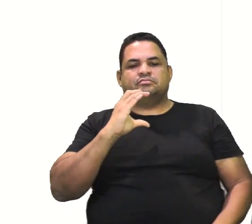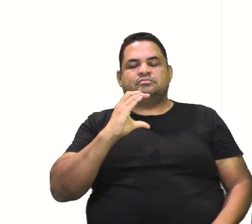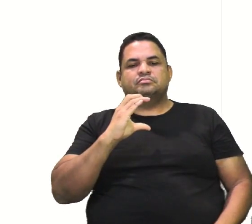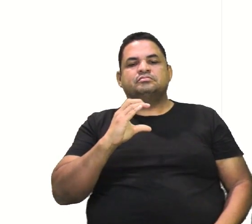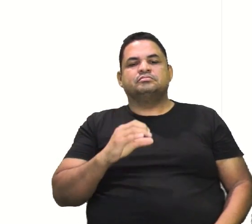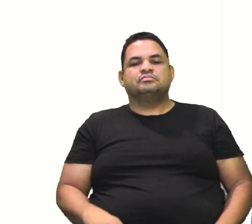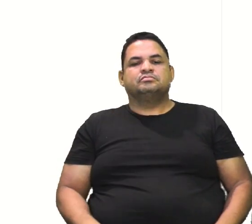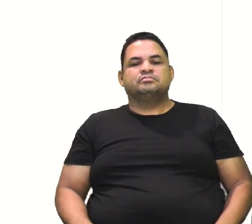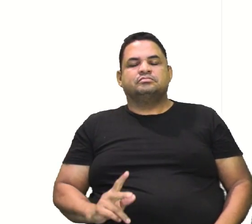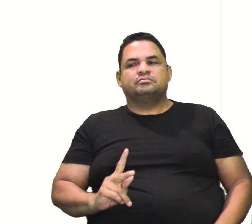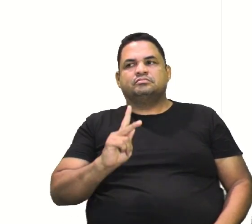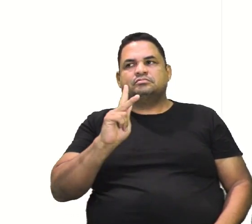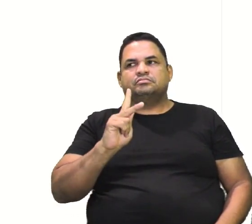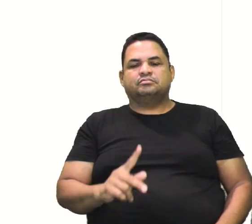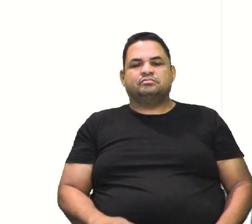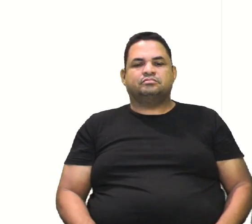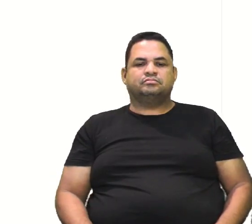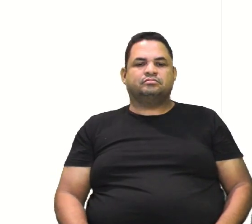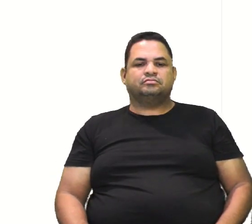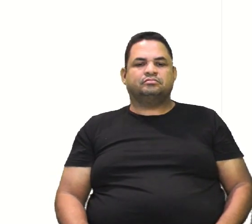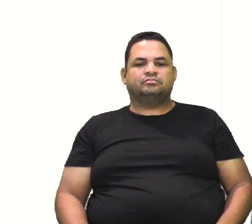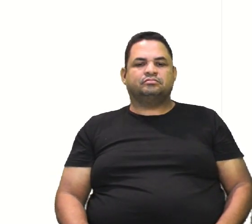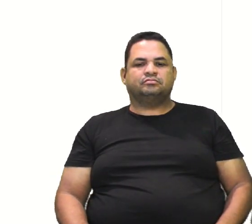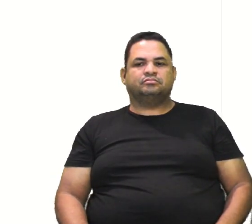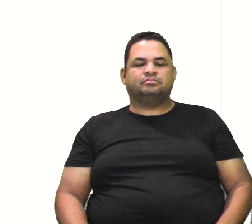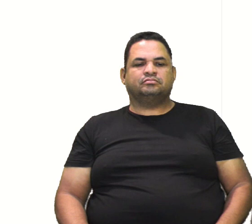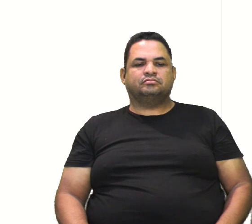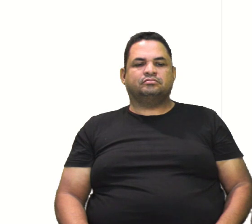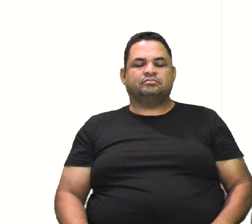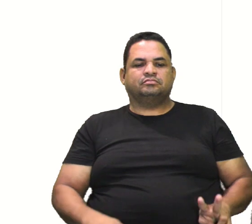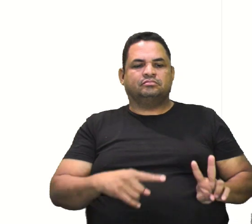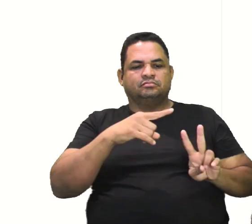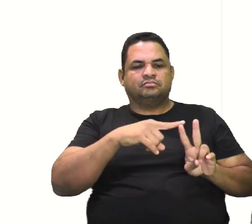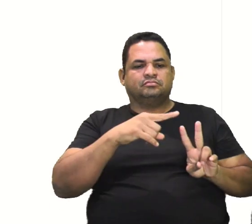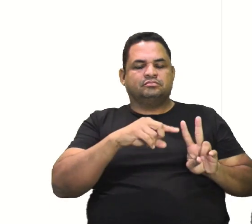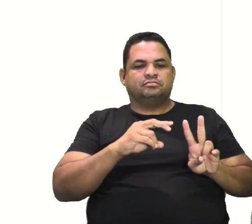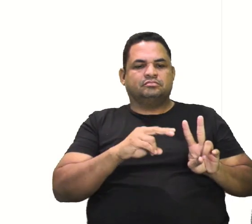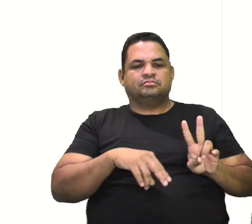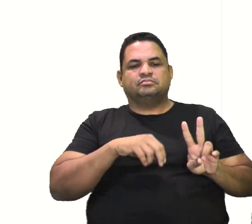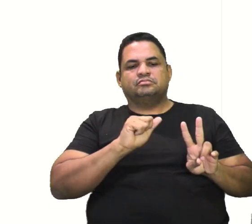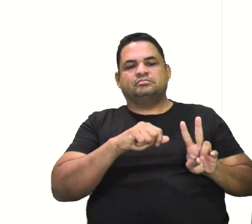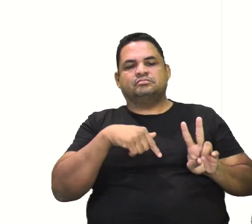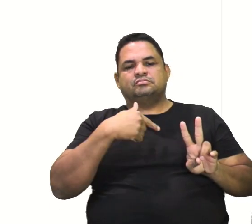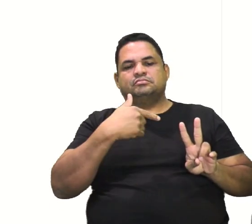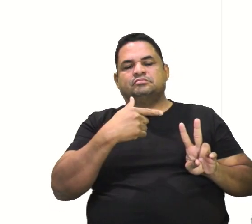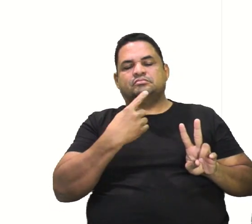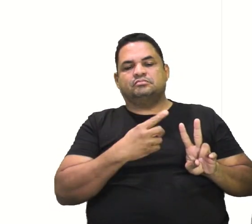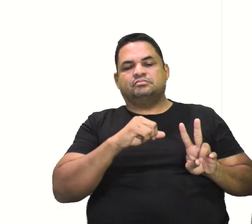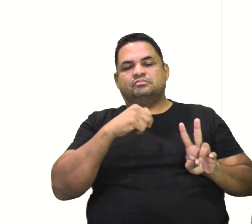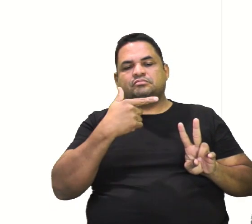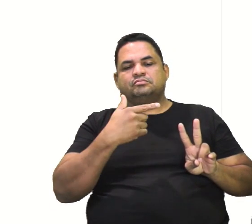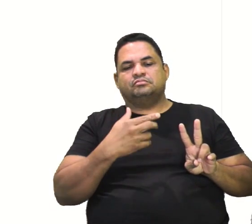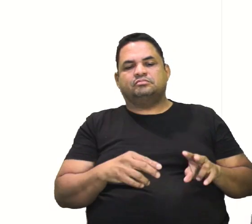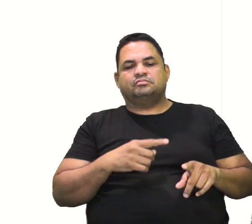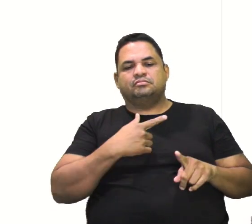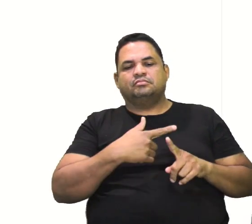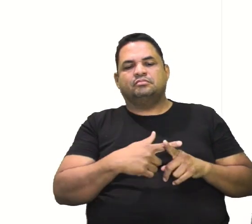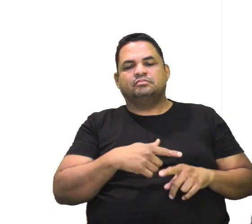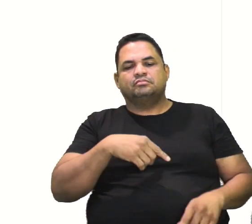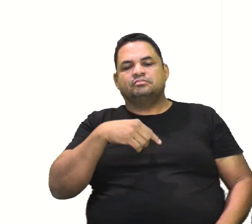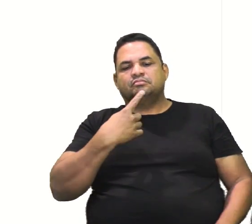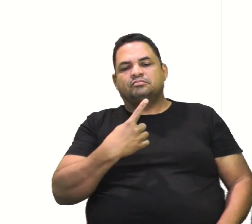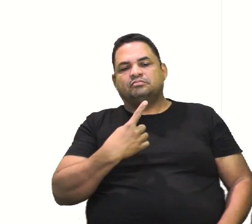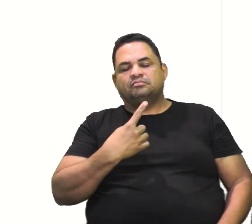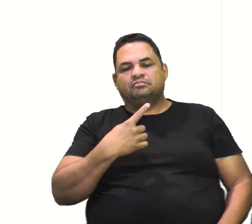C, que agora é K. Beleza. Raiz de A ao quadrado mais B ao